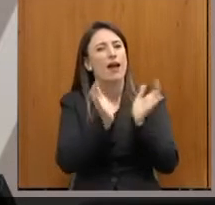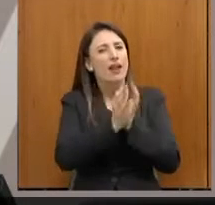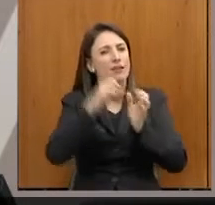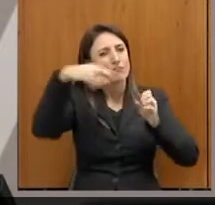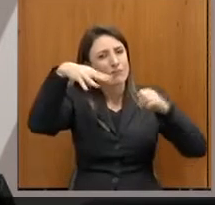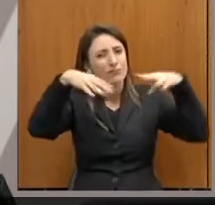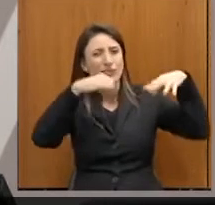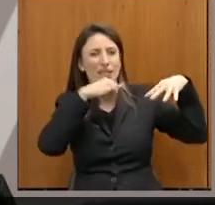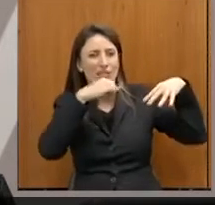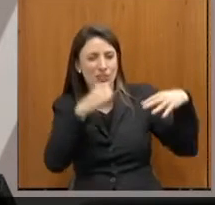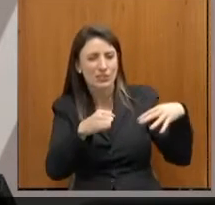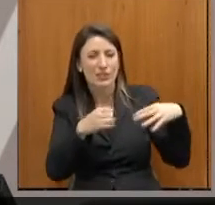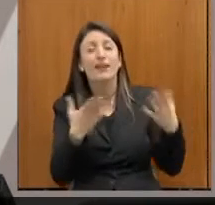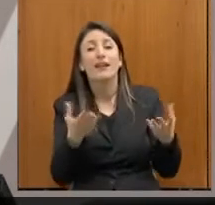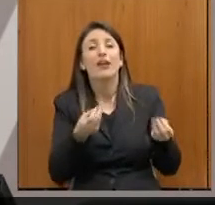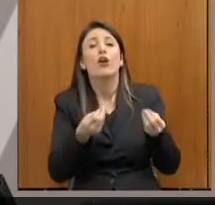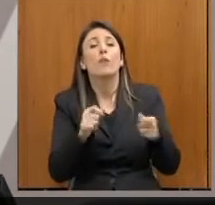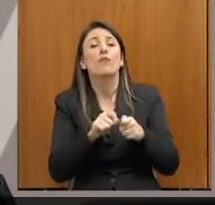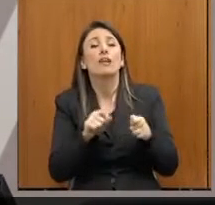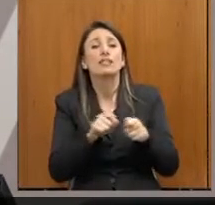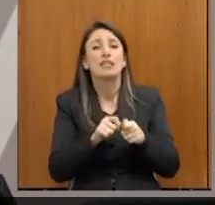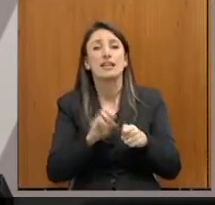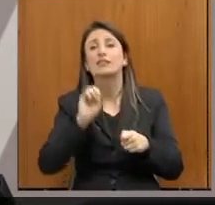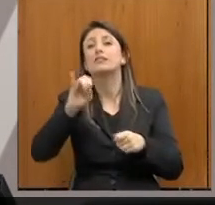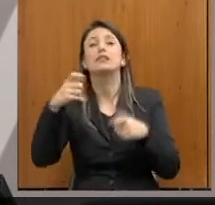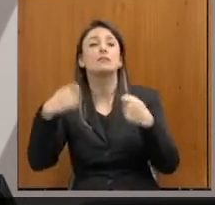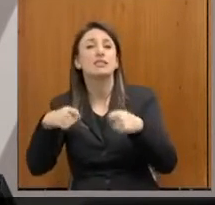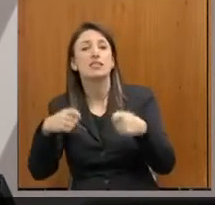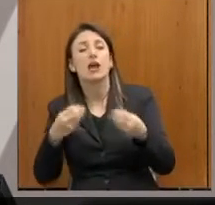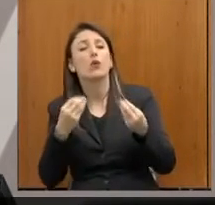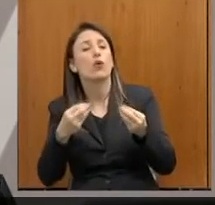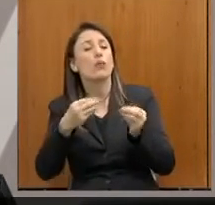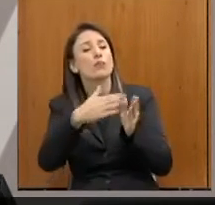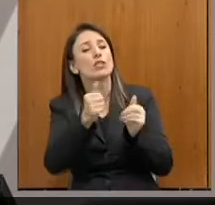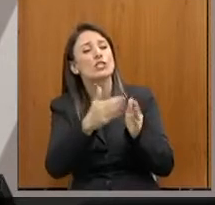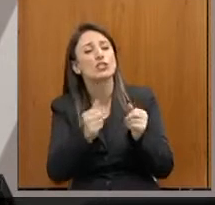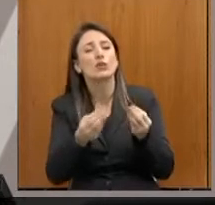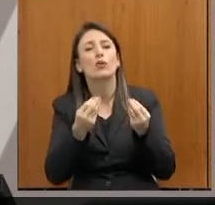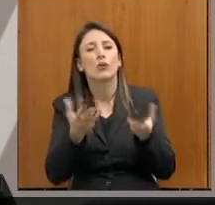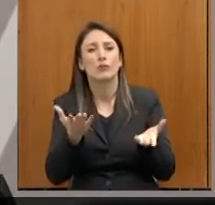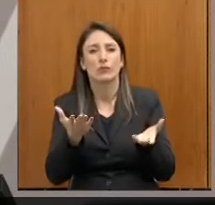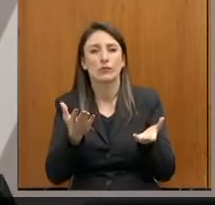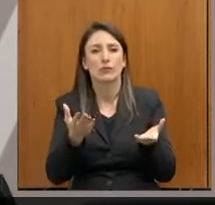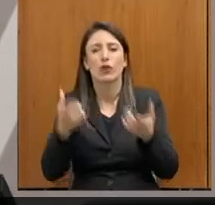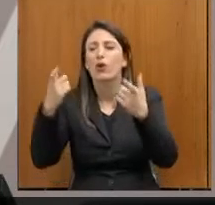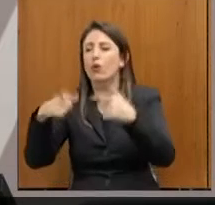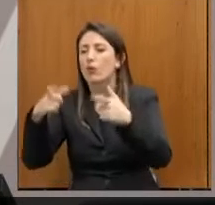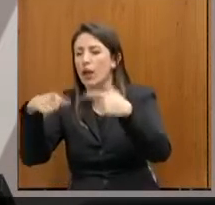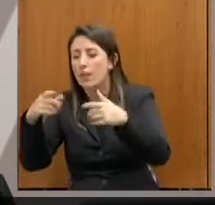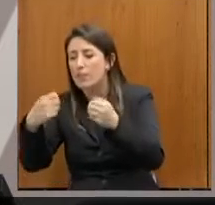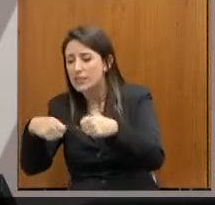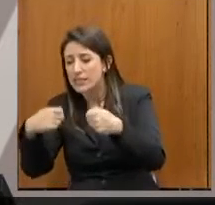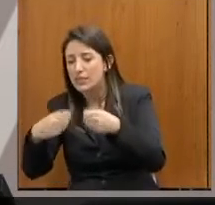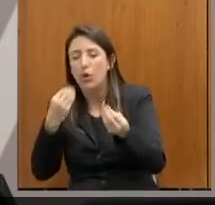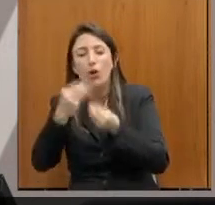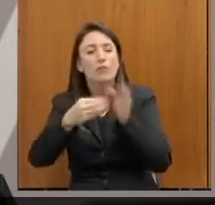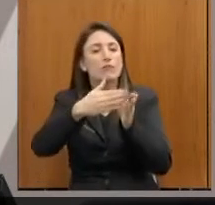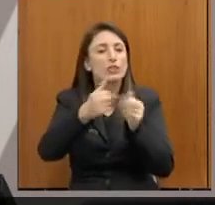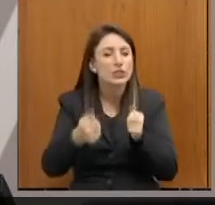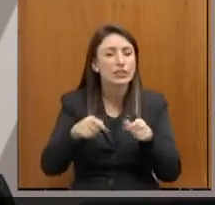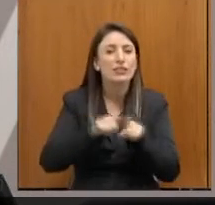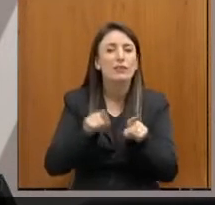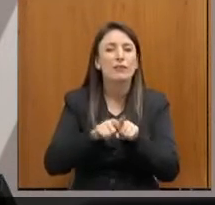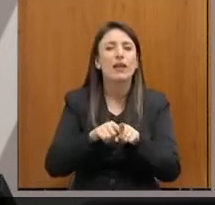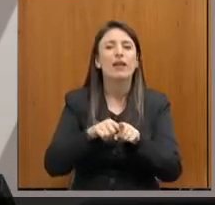programa como fazer para solicitar o programa de eficiência energética e qual o aproveitamento